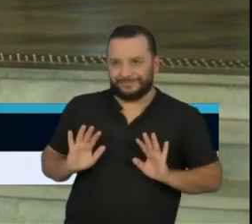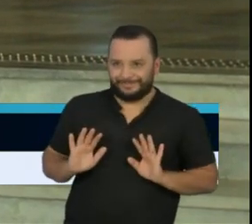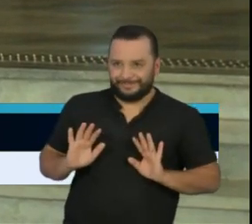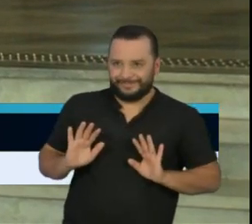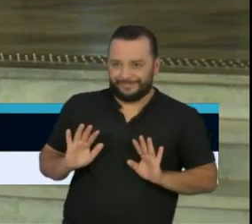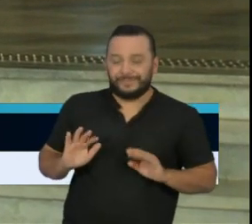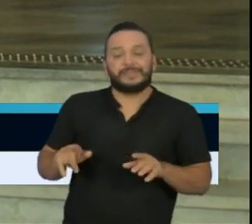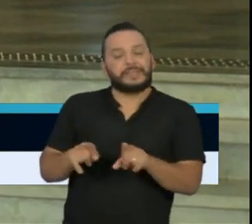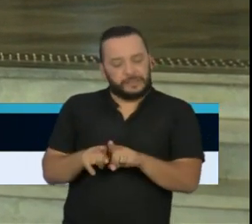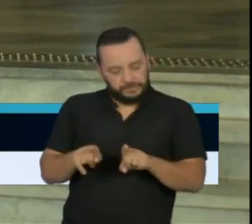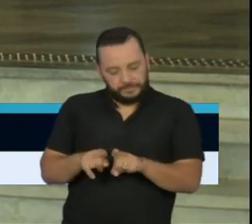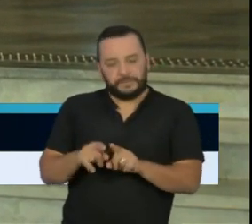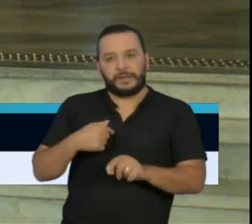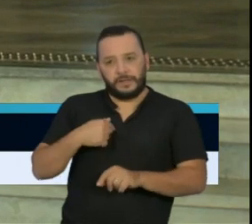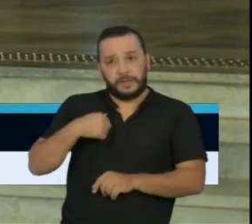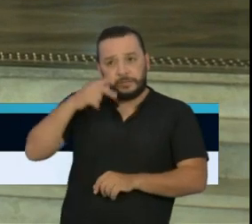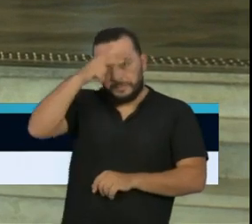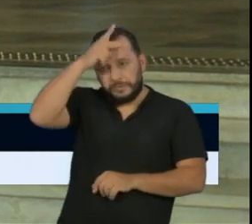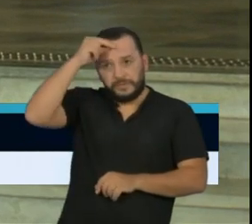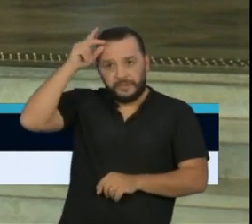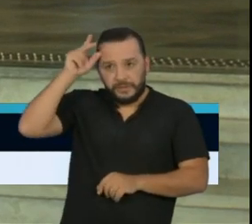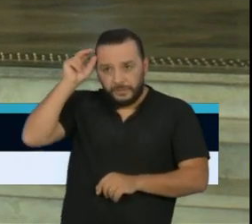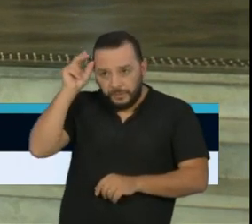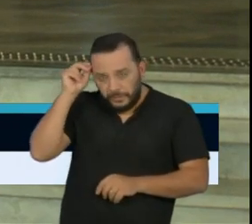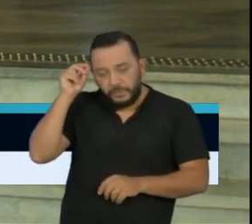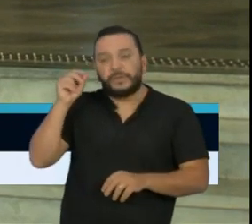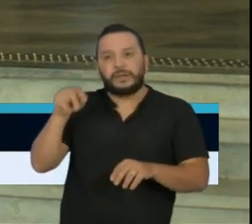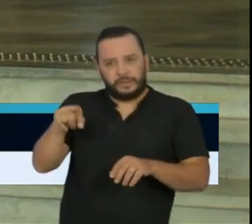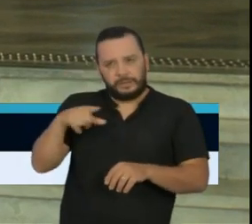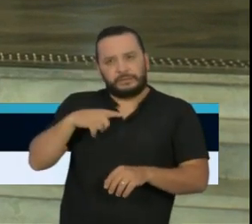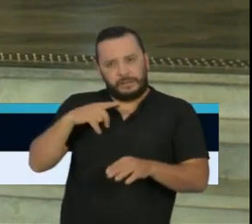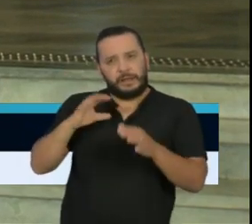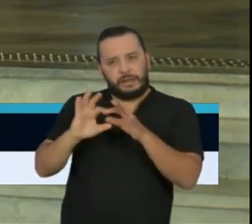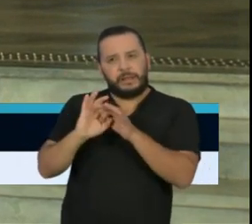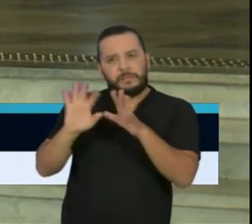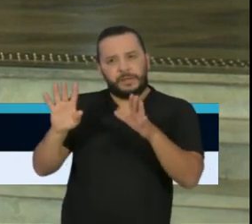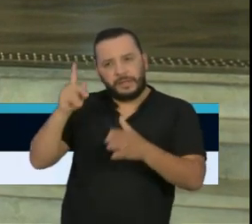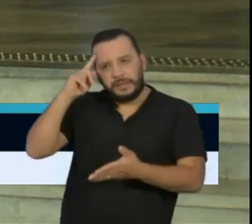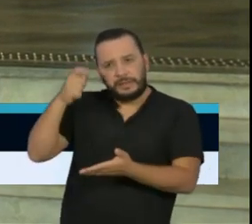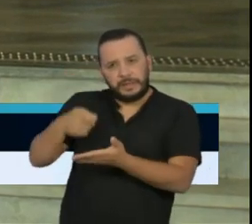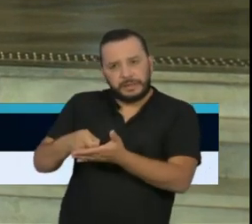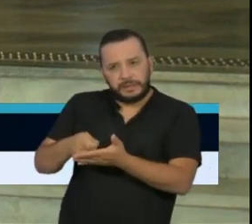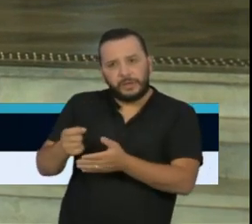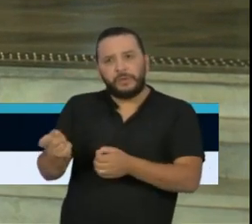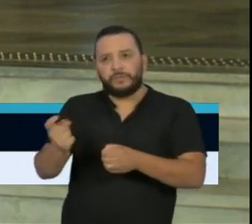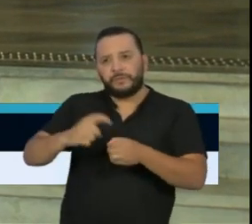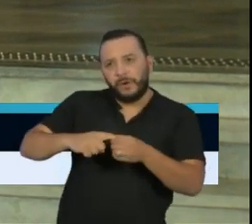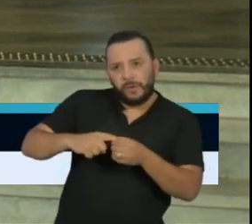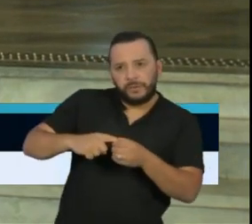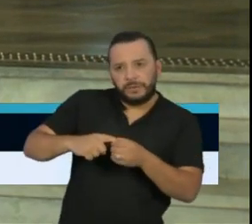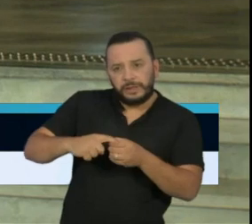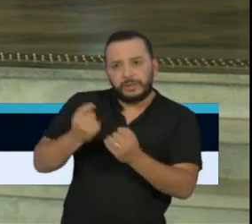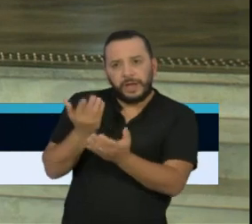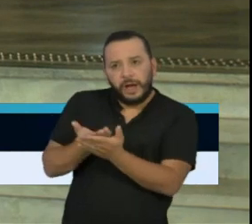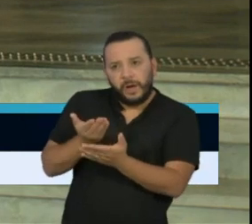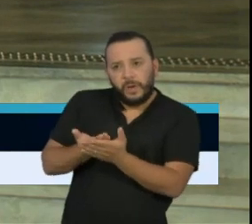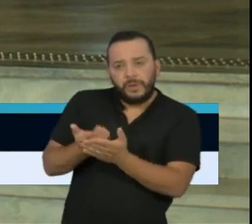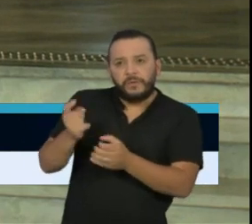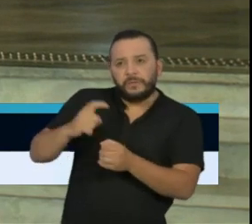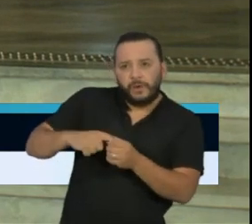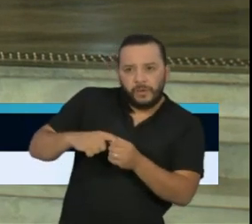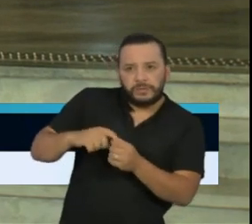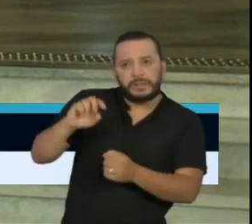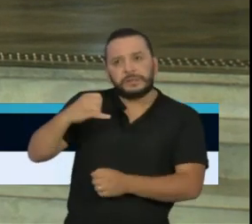autoridades municipais também têm dentro da sua autonomia o poder de decisão de voltar ou não voltar com suas redes, por exemplo,